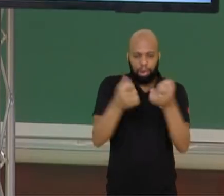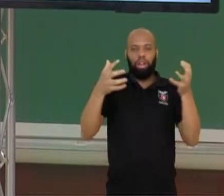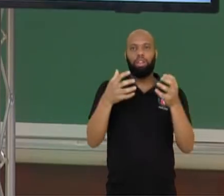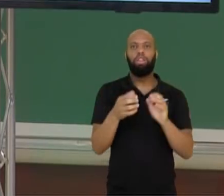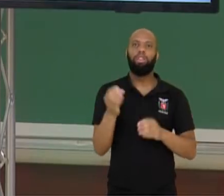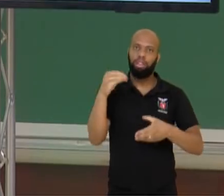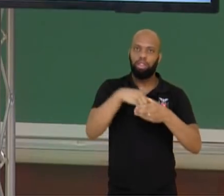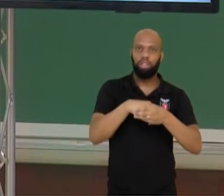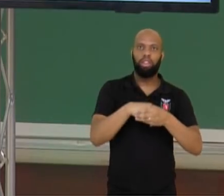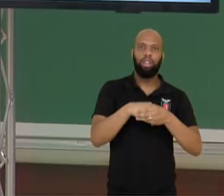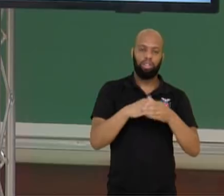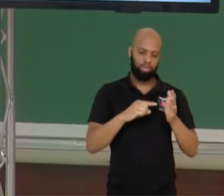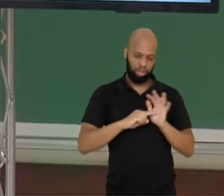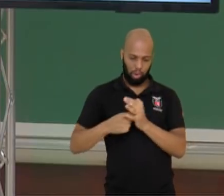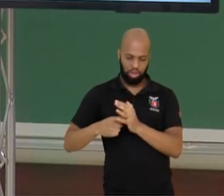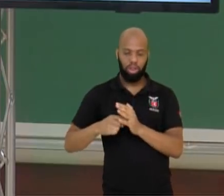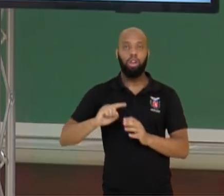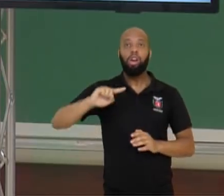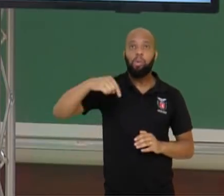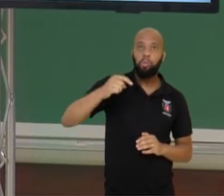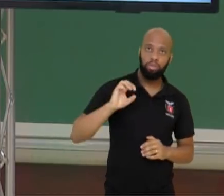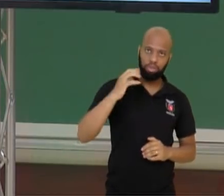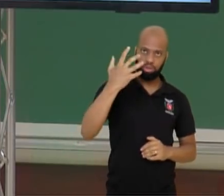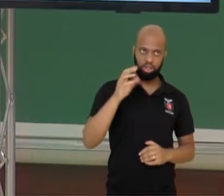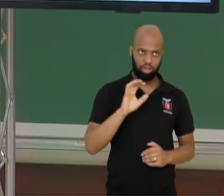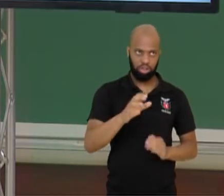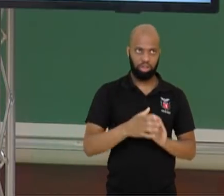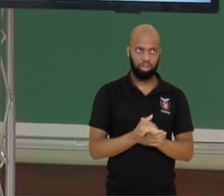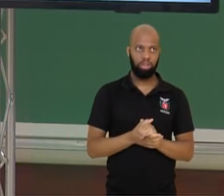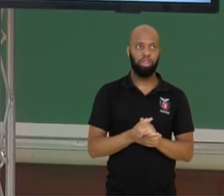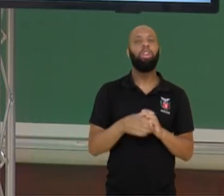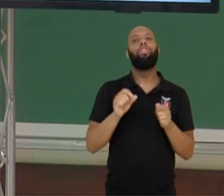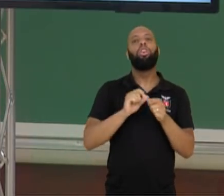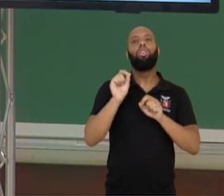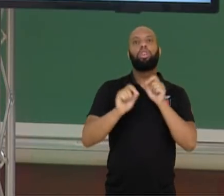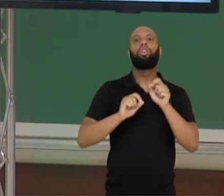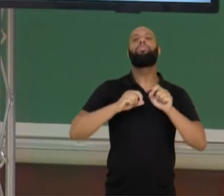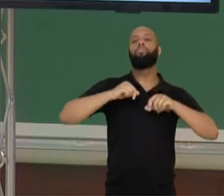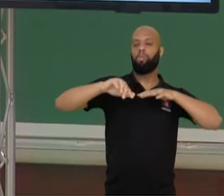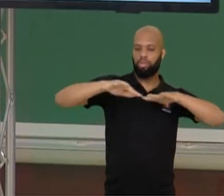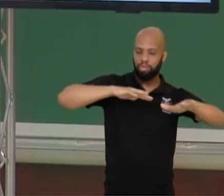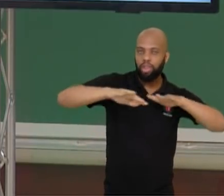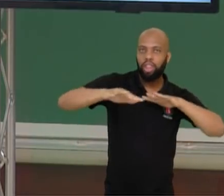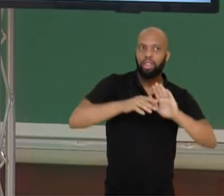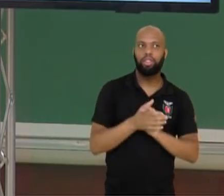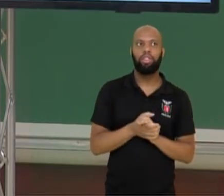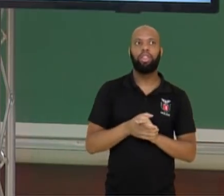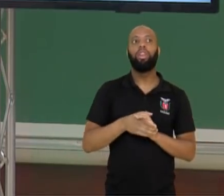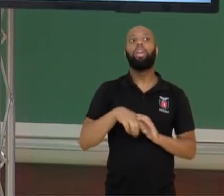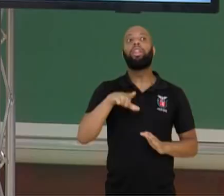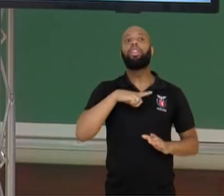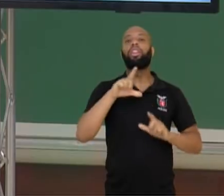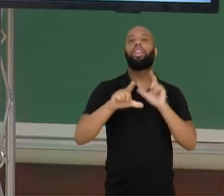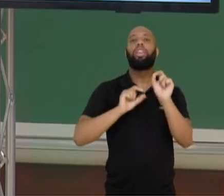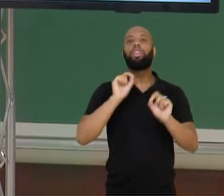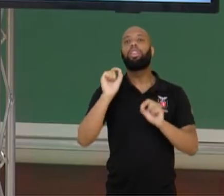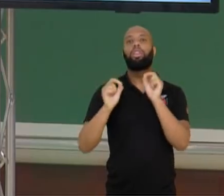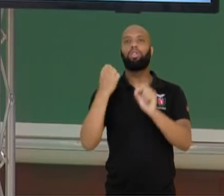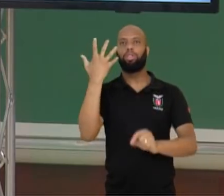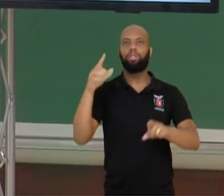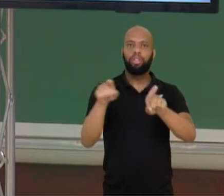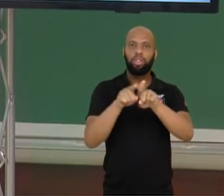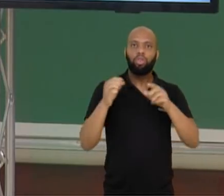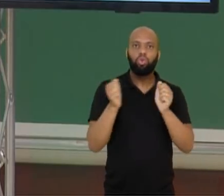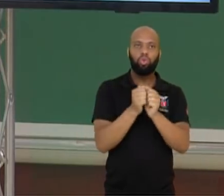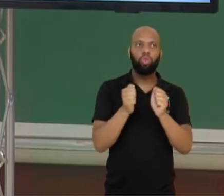do motor. Depois que isso aconteceu, ó, vai gerar um movimento. E tem que acontecer mais uma coisinha. A